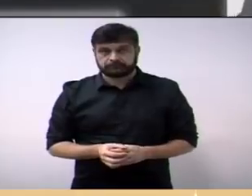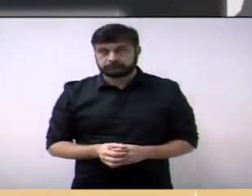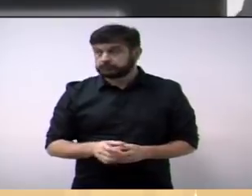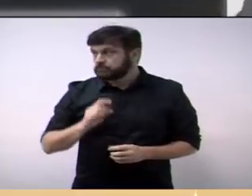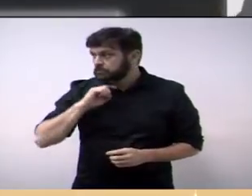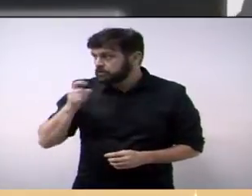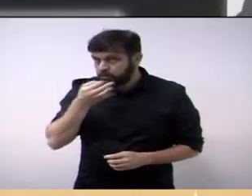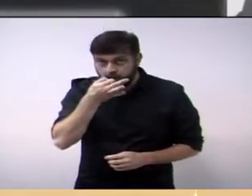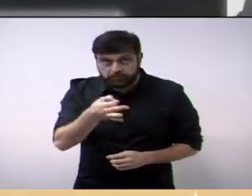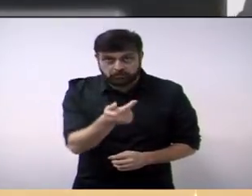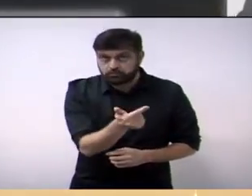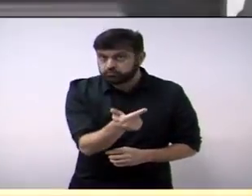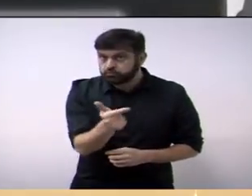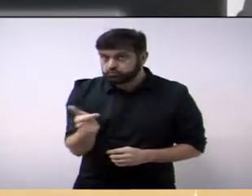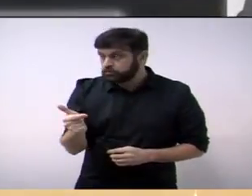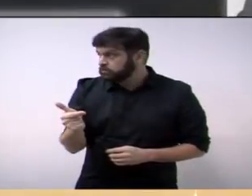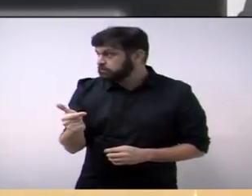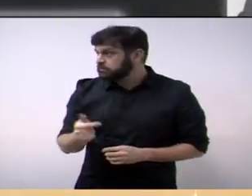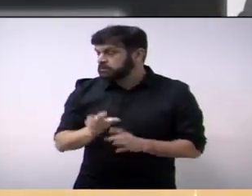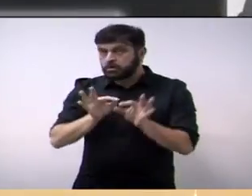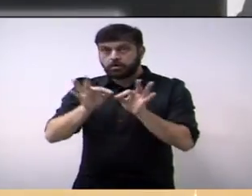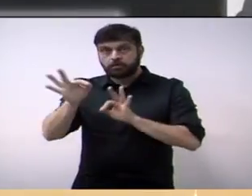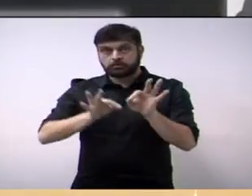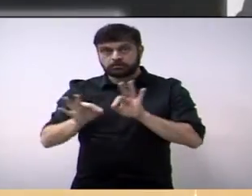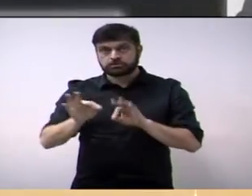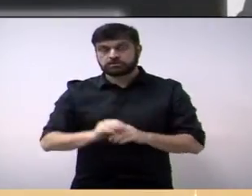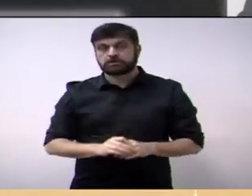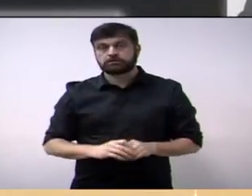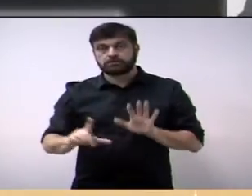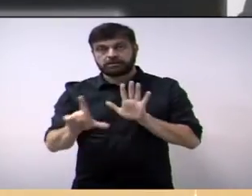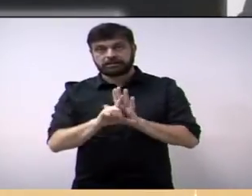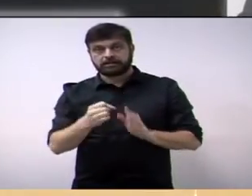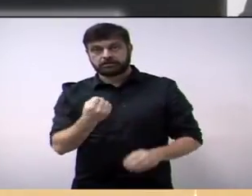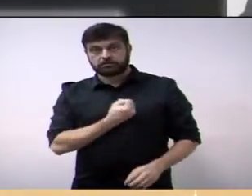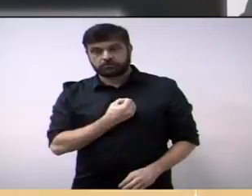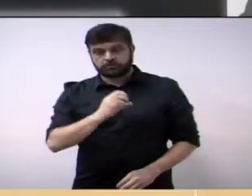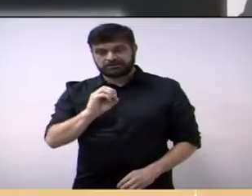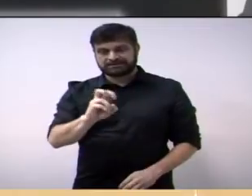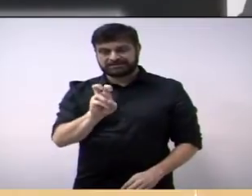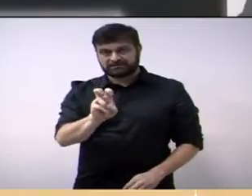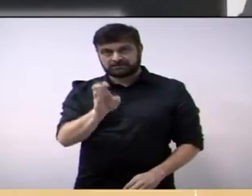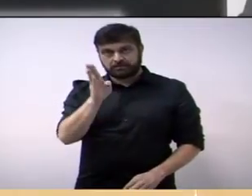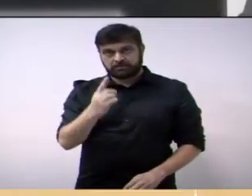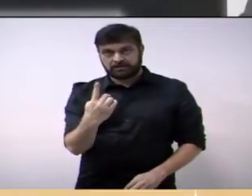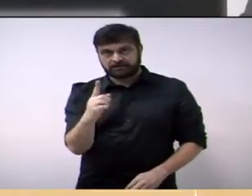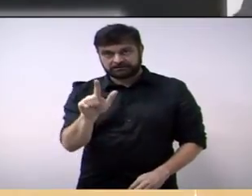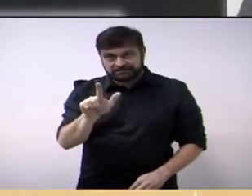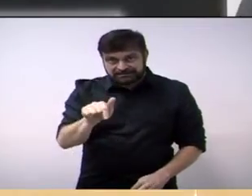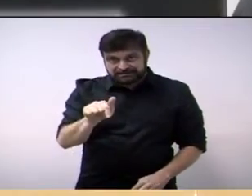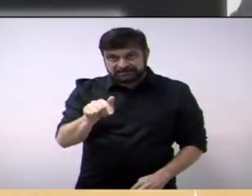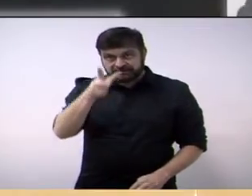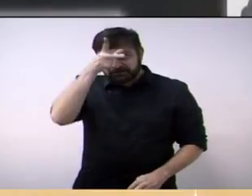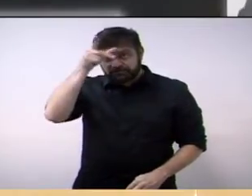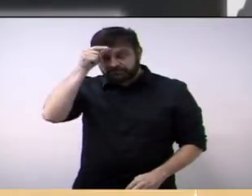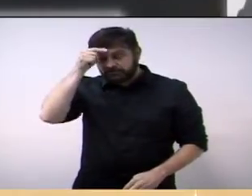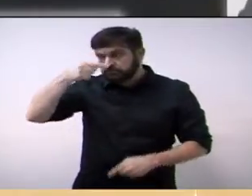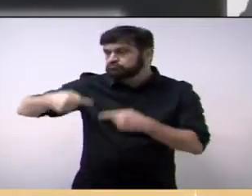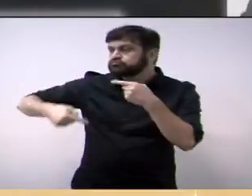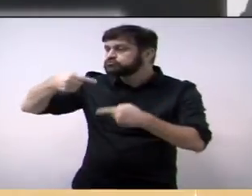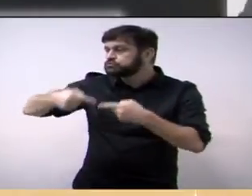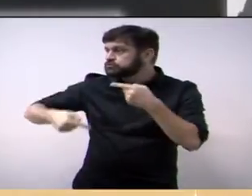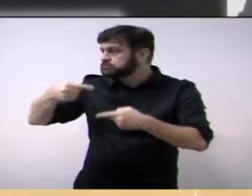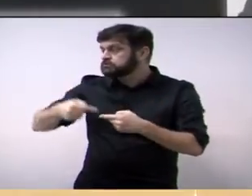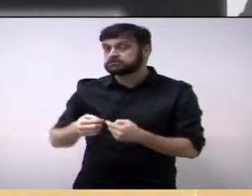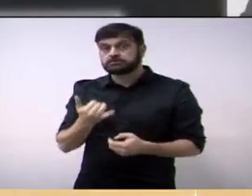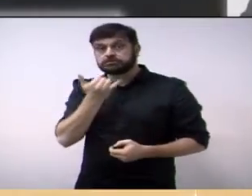Ninguém querendo fazer uso da palavra, o projeto de lei número 05 de 2017 do Executivo está em discussão,